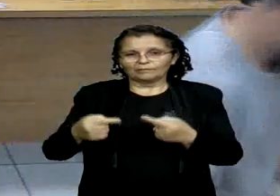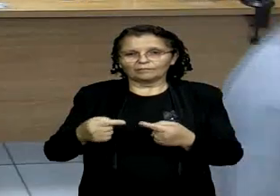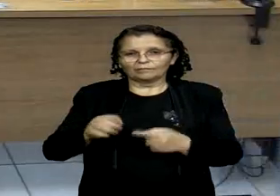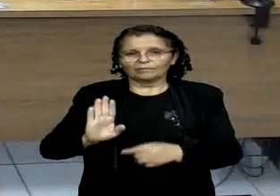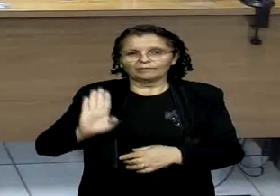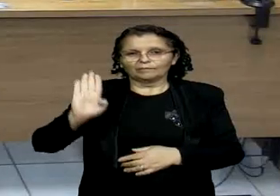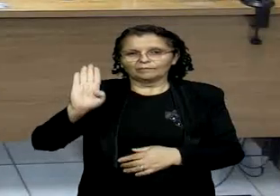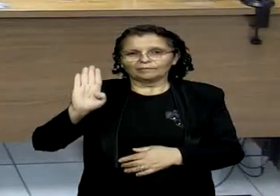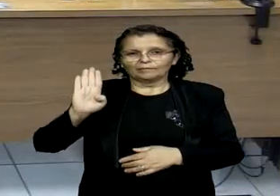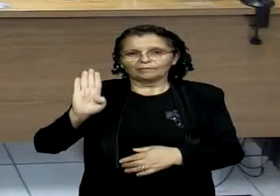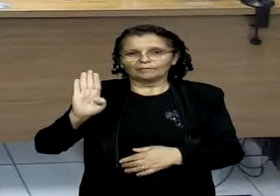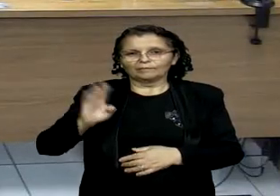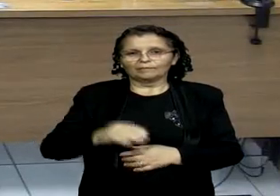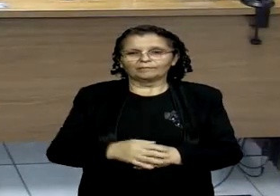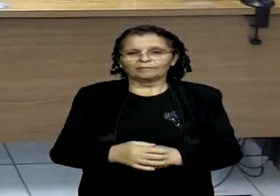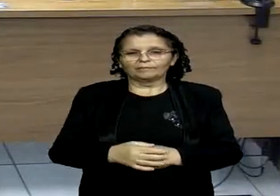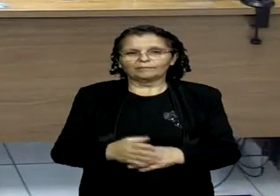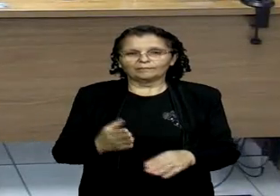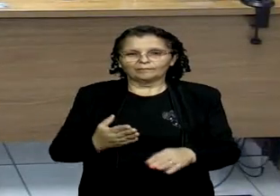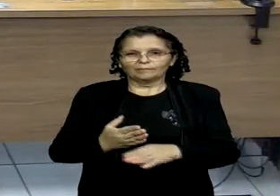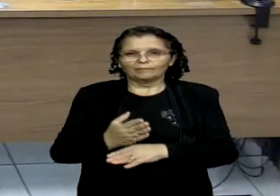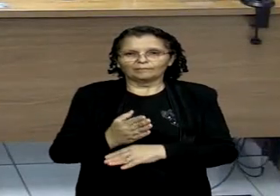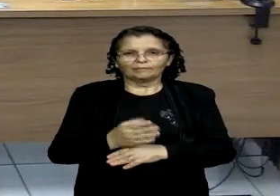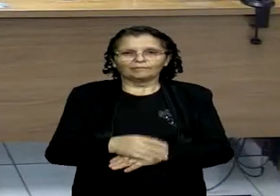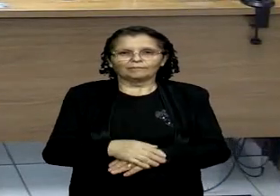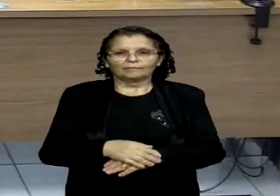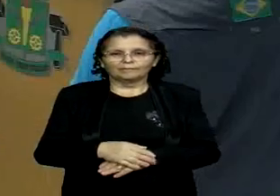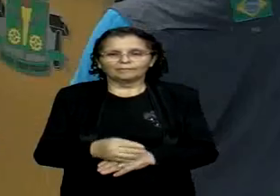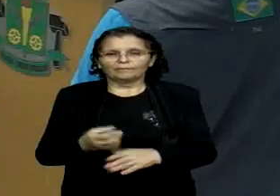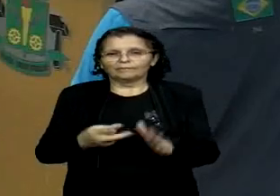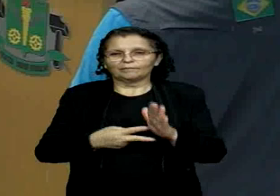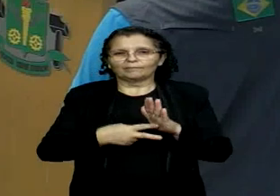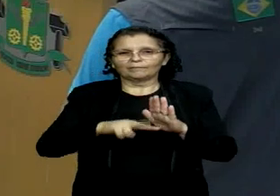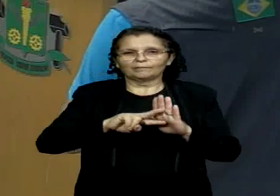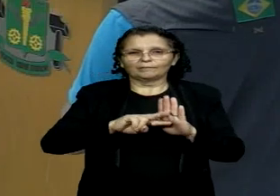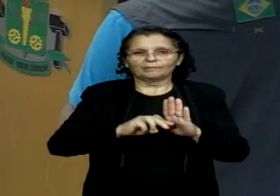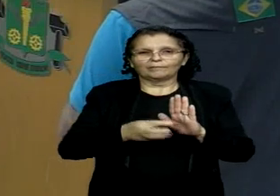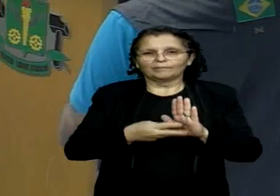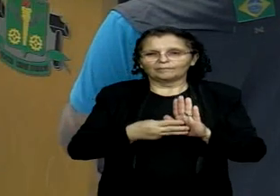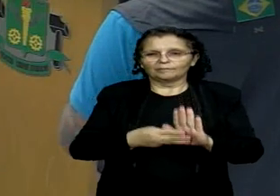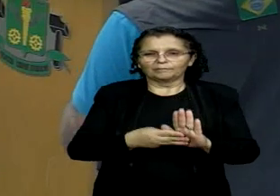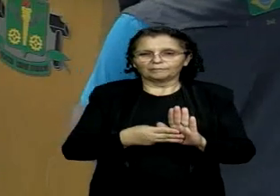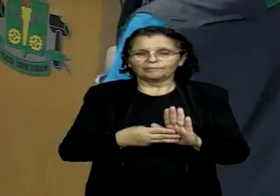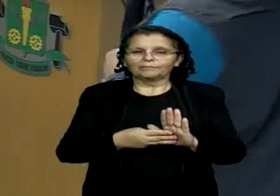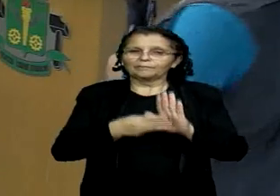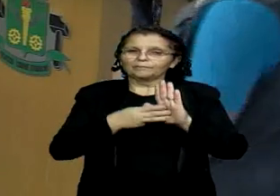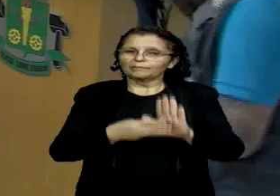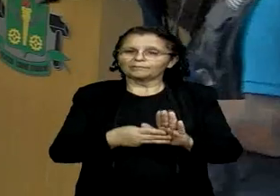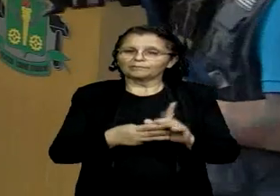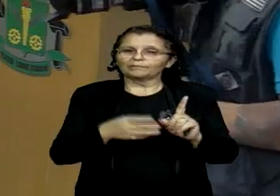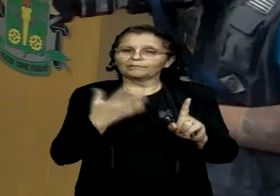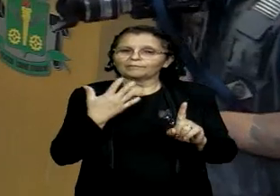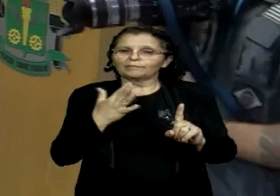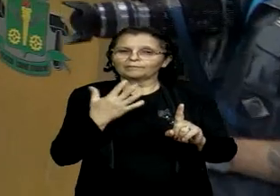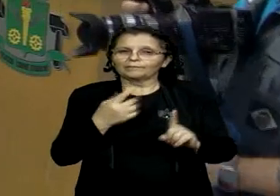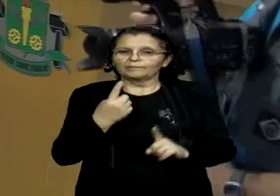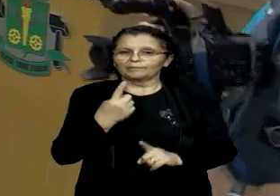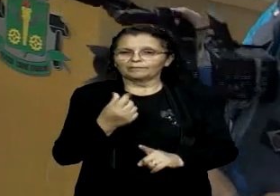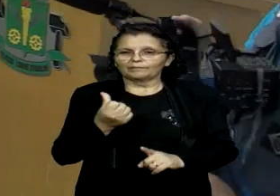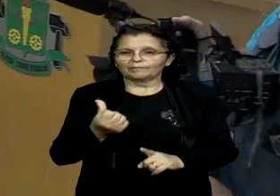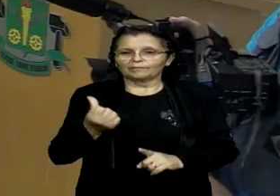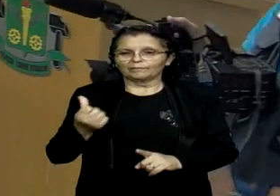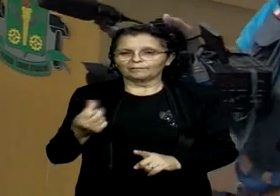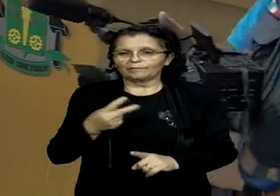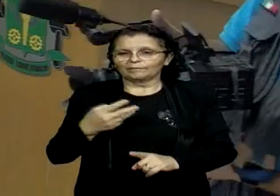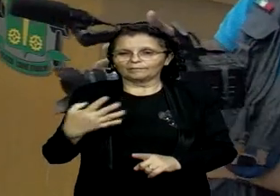contrários se manifestem. Aprovado a inversão da moção. Moção de congratulações número 166